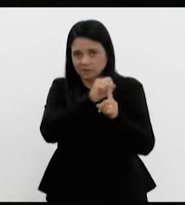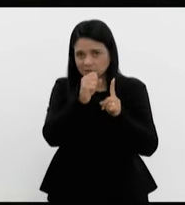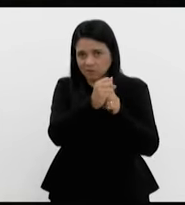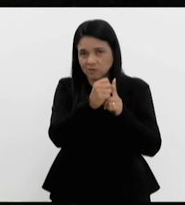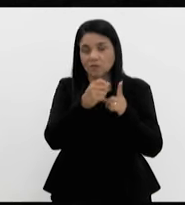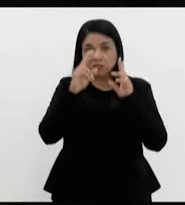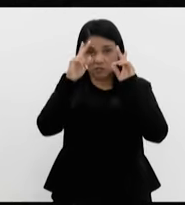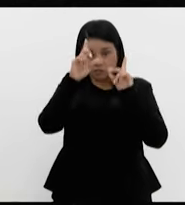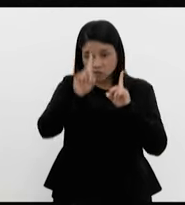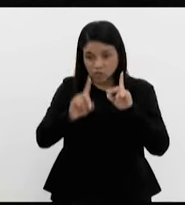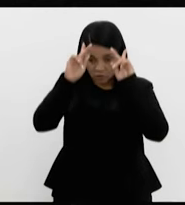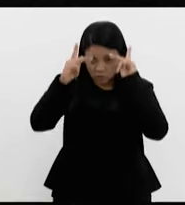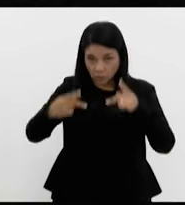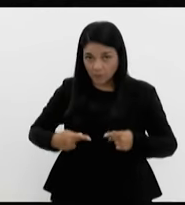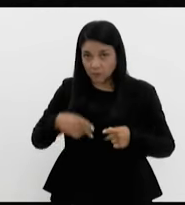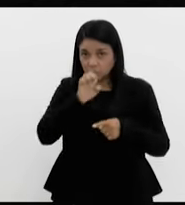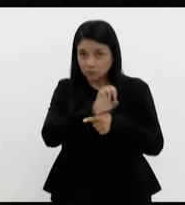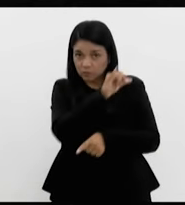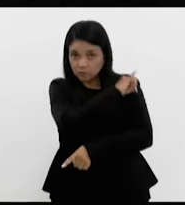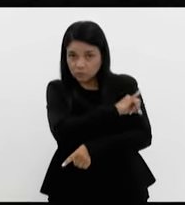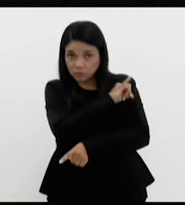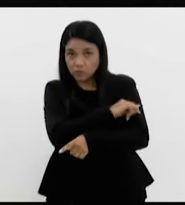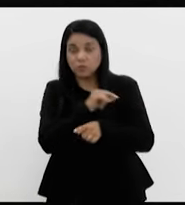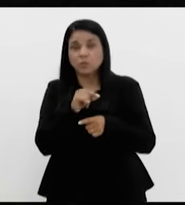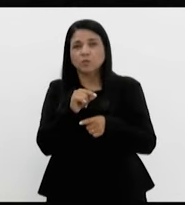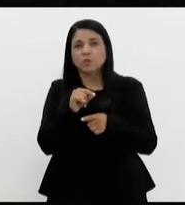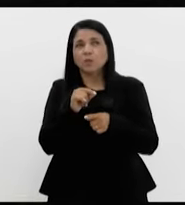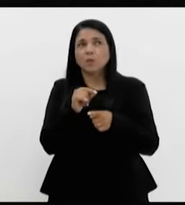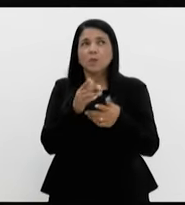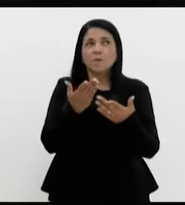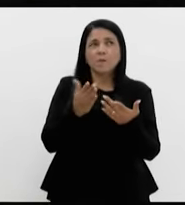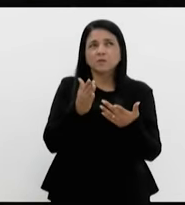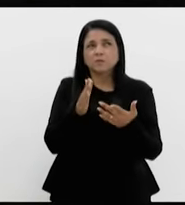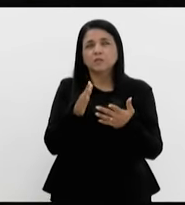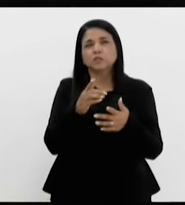Direitos Humanos do Estado do Rio de Janeiro estima, só entre